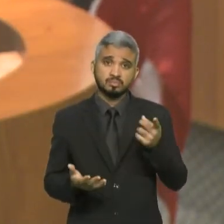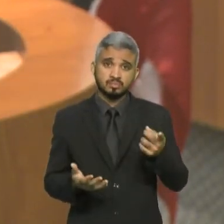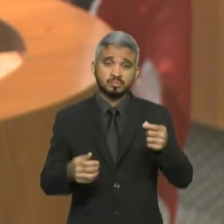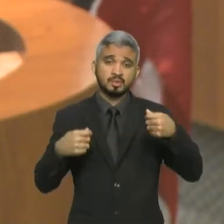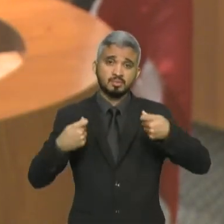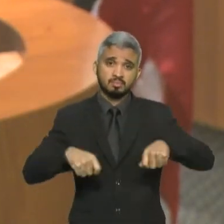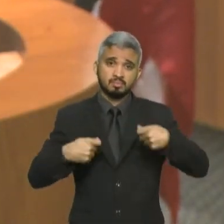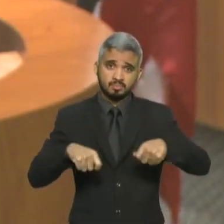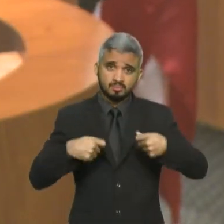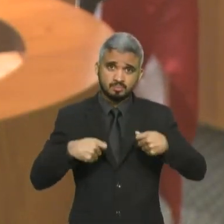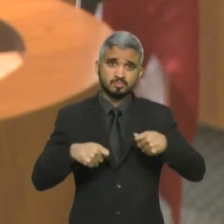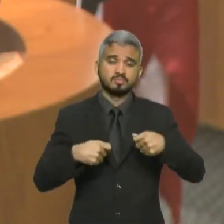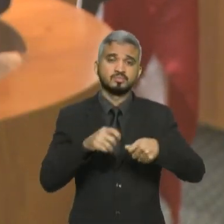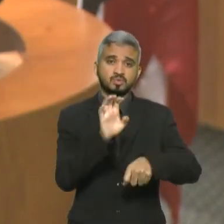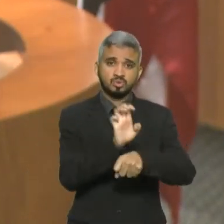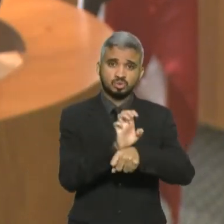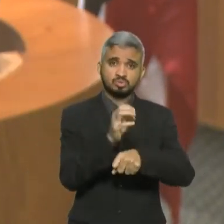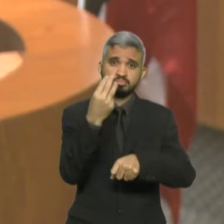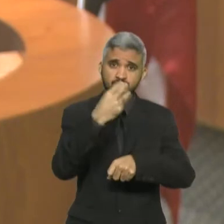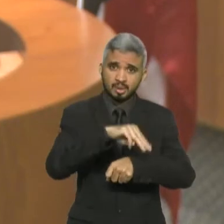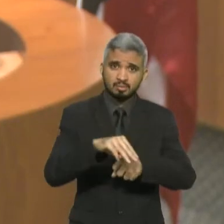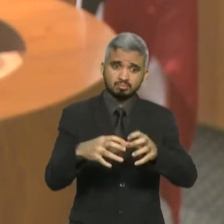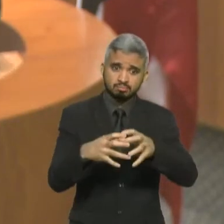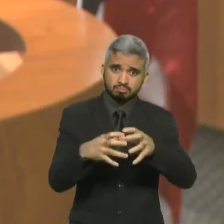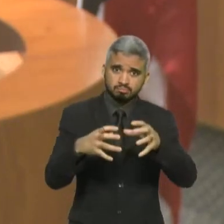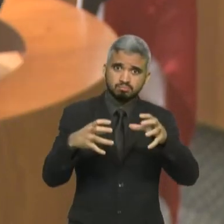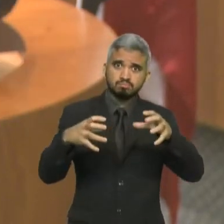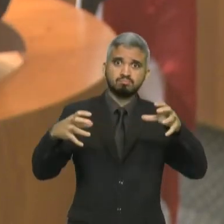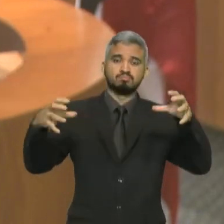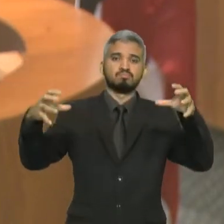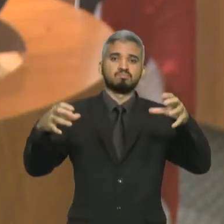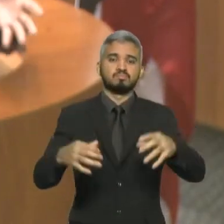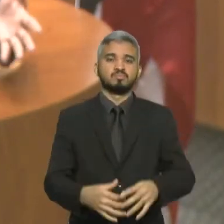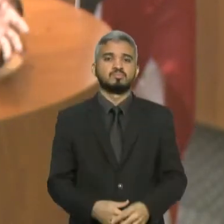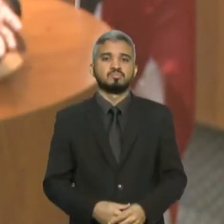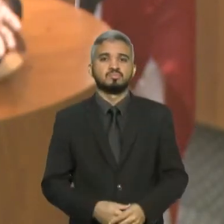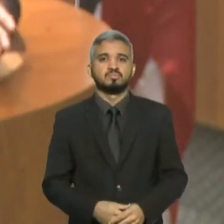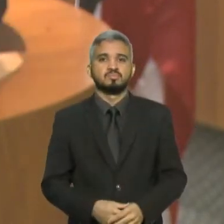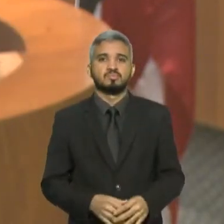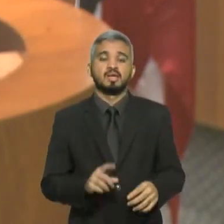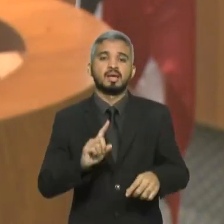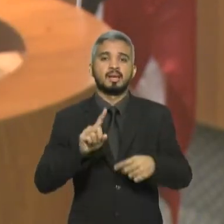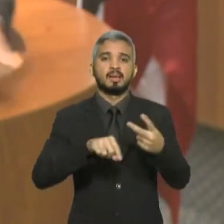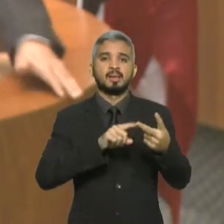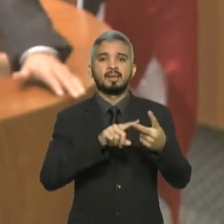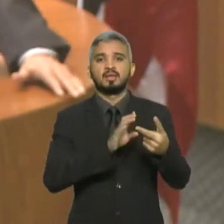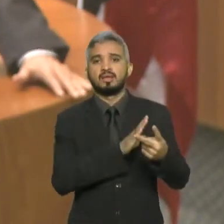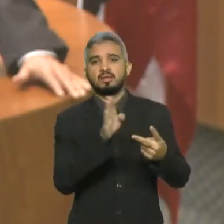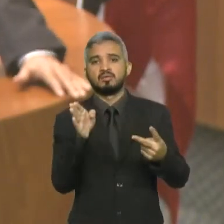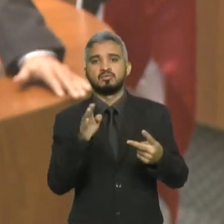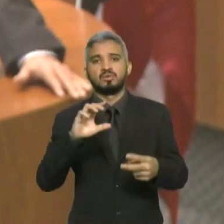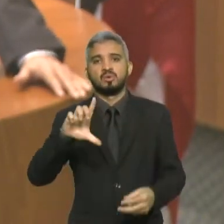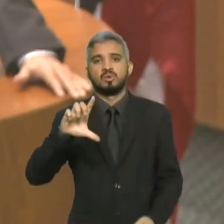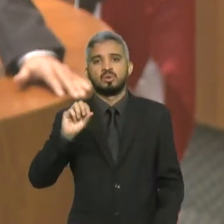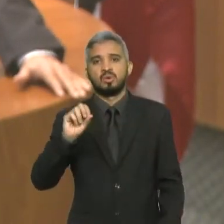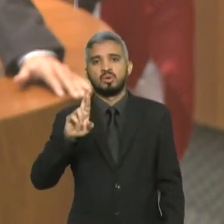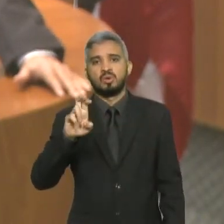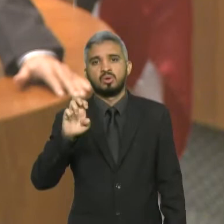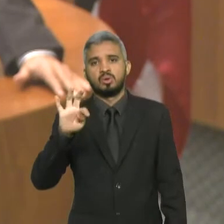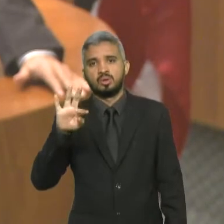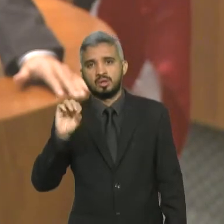Maranhão. Seguida, fui a Loreto, e durante todo esse período participei remotamente das sessões aqui na